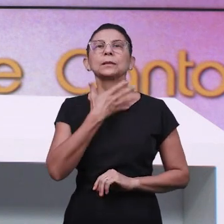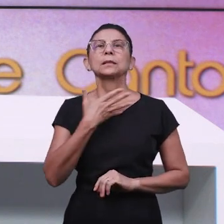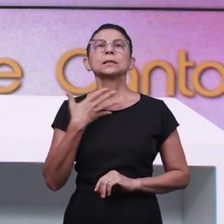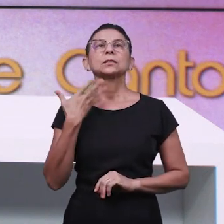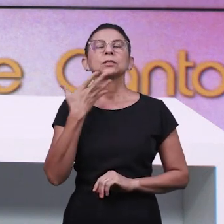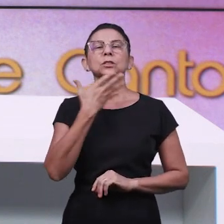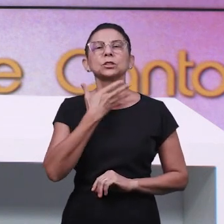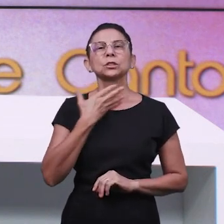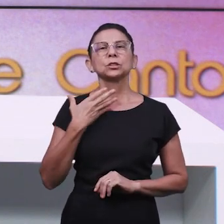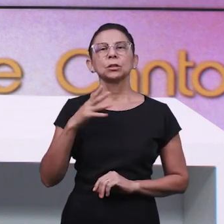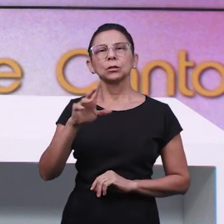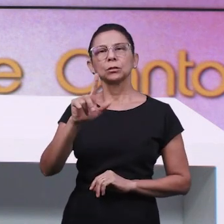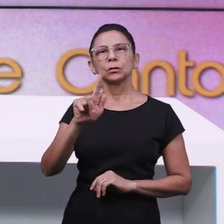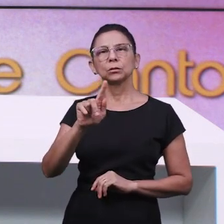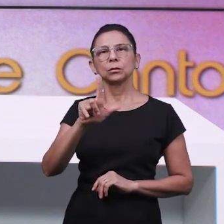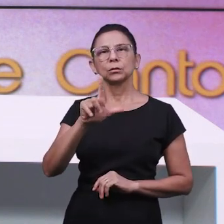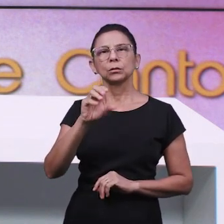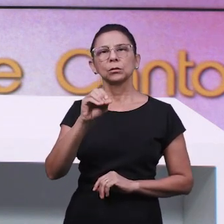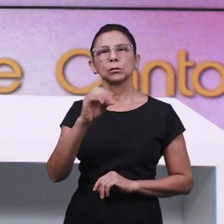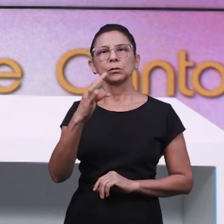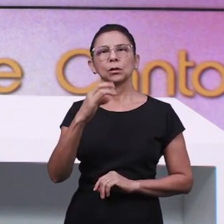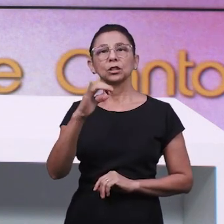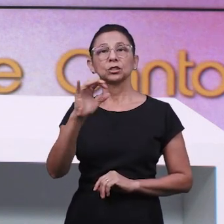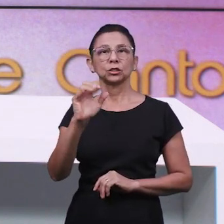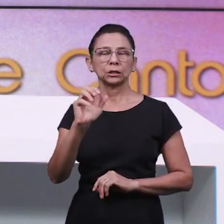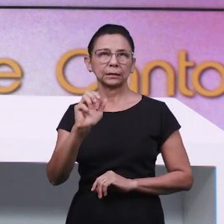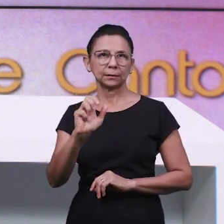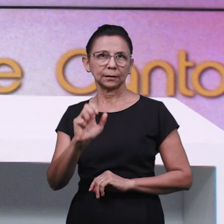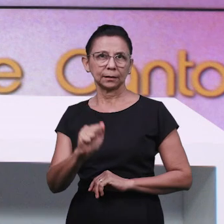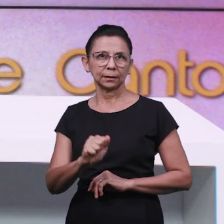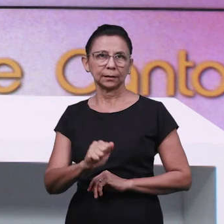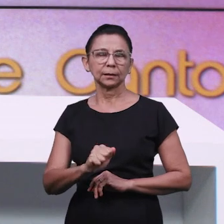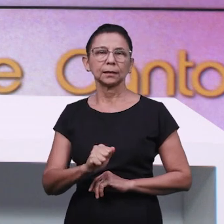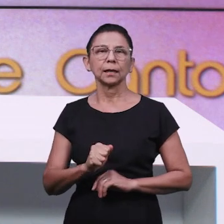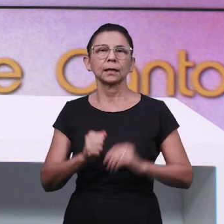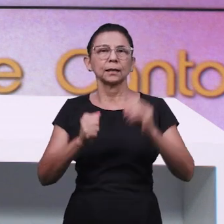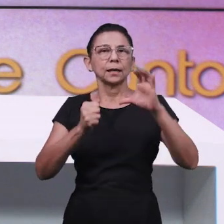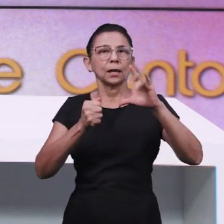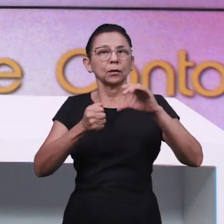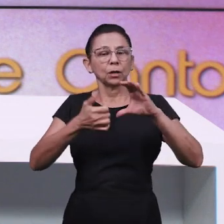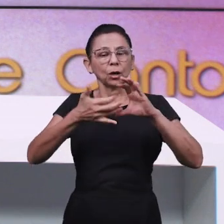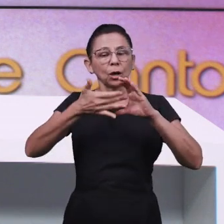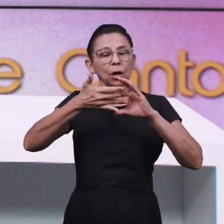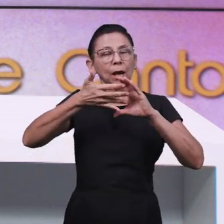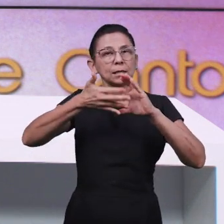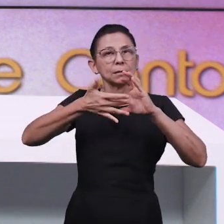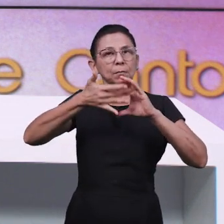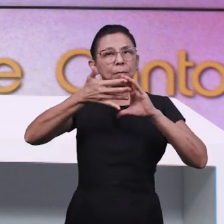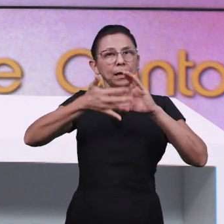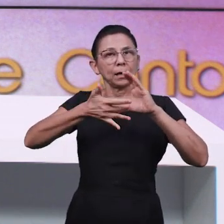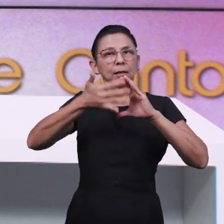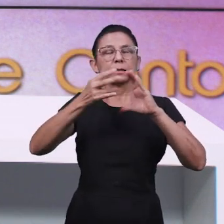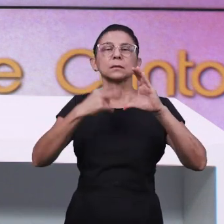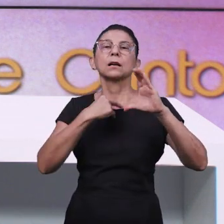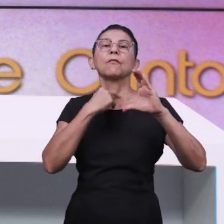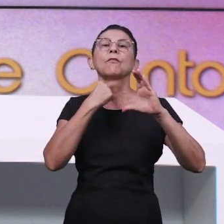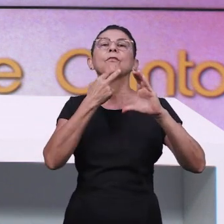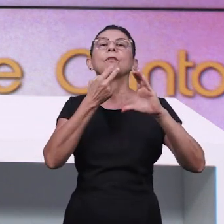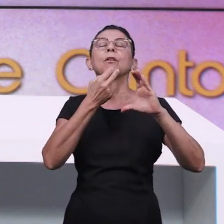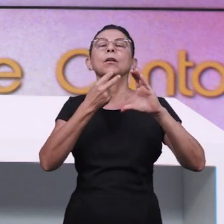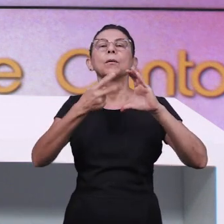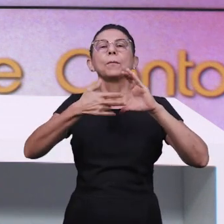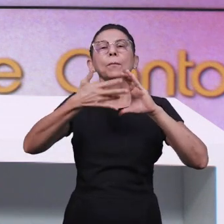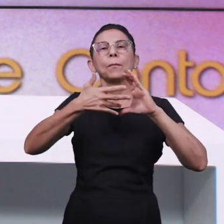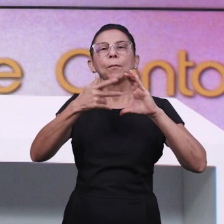região onde estão localizadas as pregas vocais. Essa pressurização do ar vai gerar